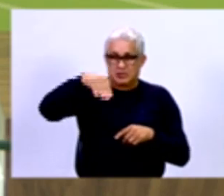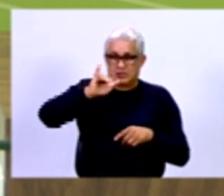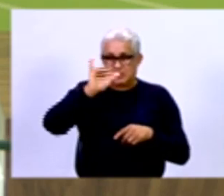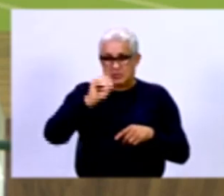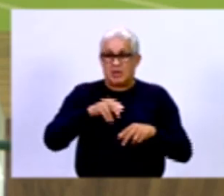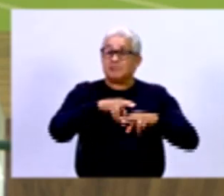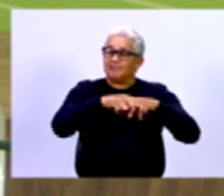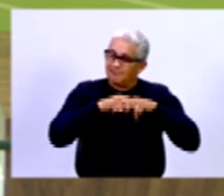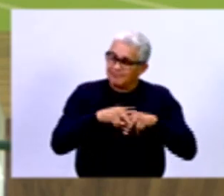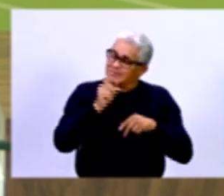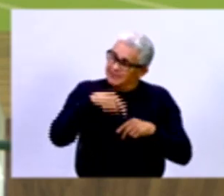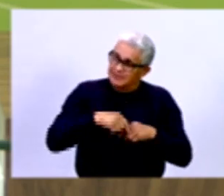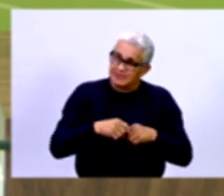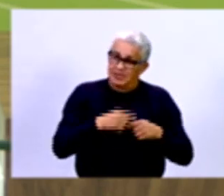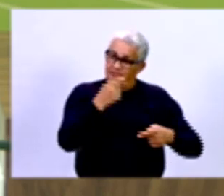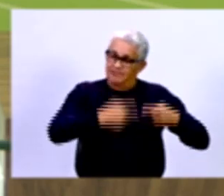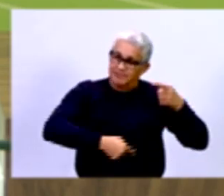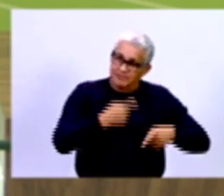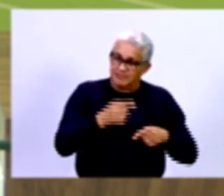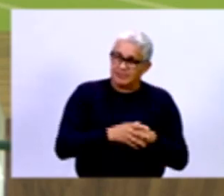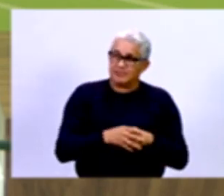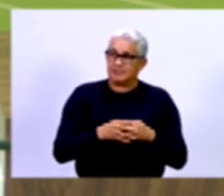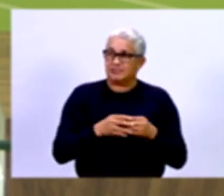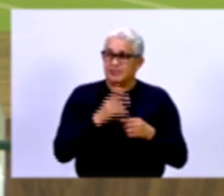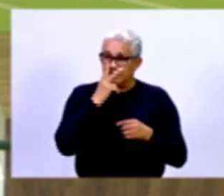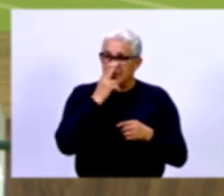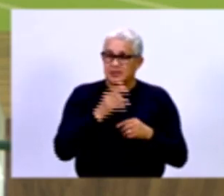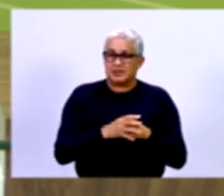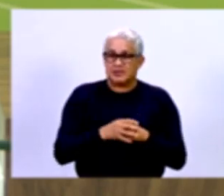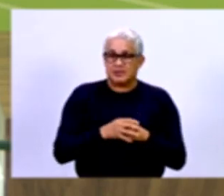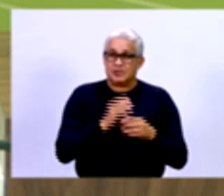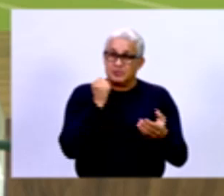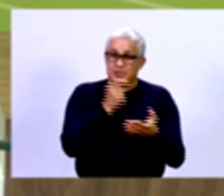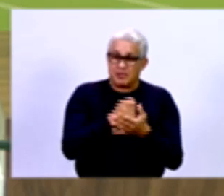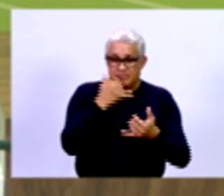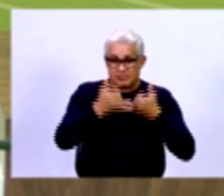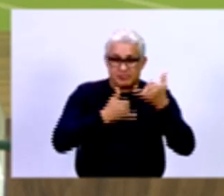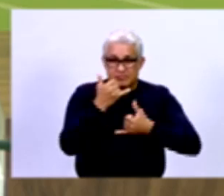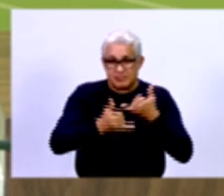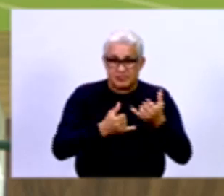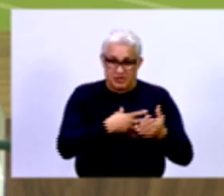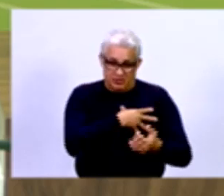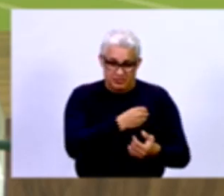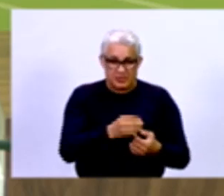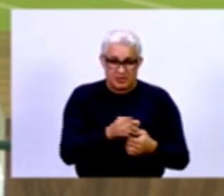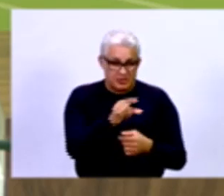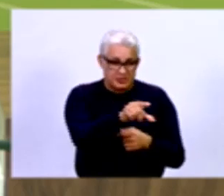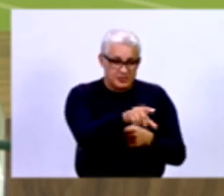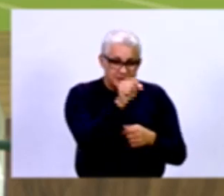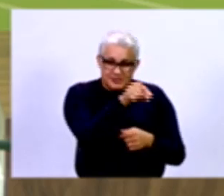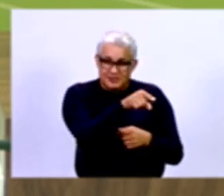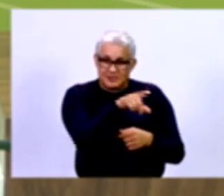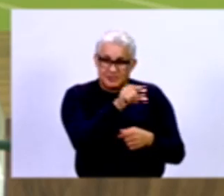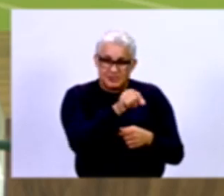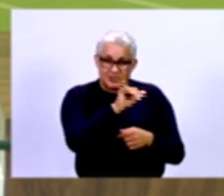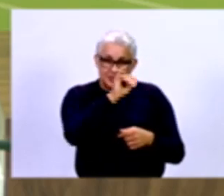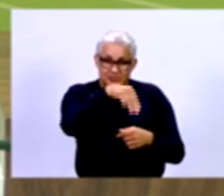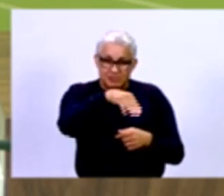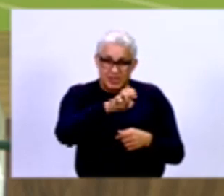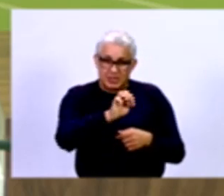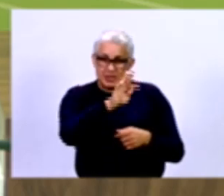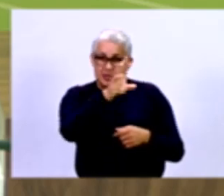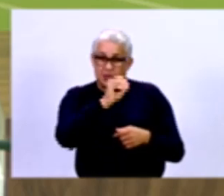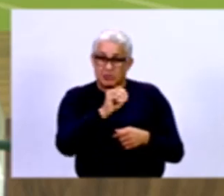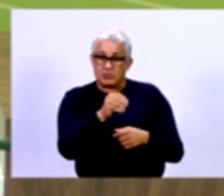esse motivo. E assim, é como se fosse, na hora de comprar um brinquedo para o teu filho, você vai preferir aquele que tem o selo do Inmetro ou aquele que não